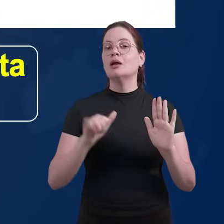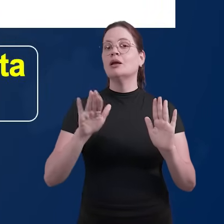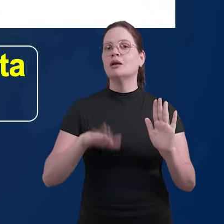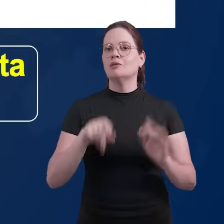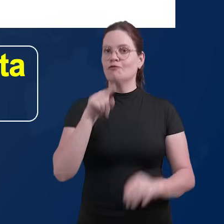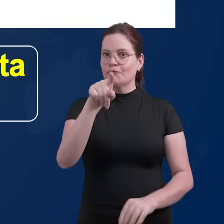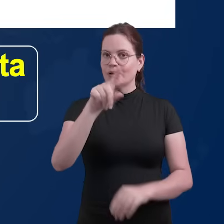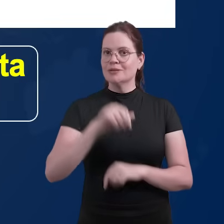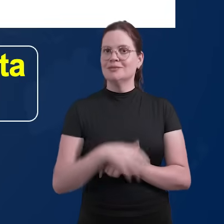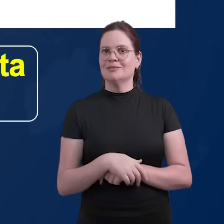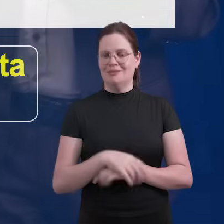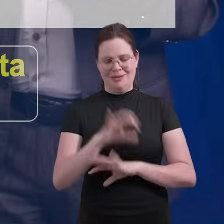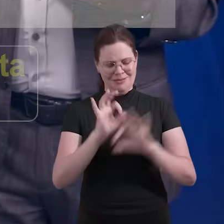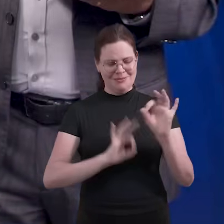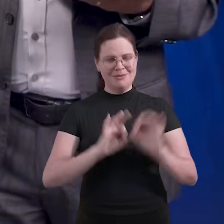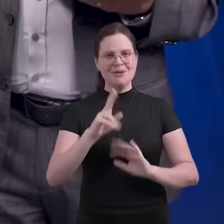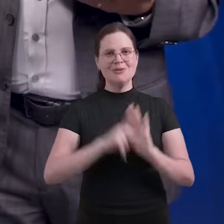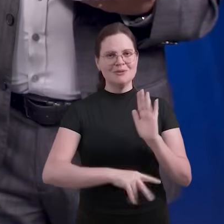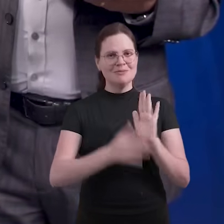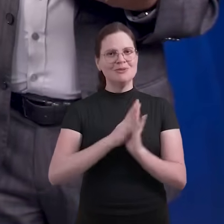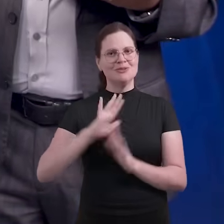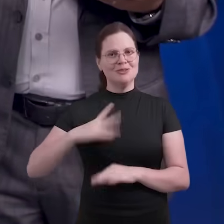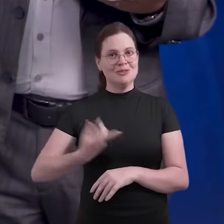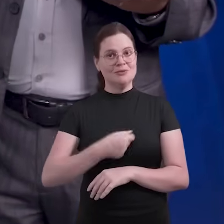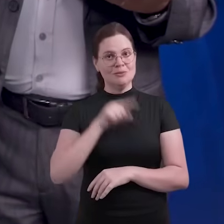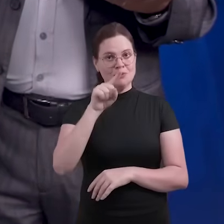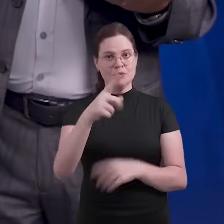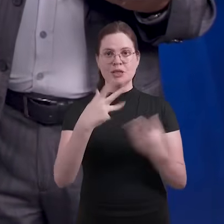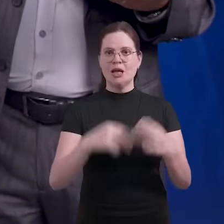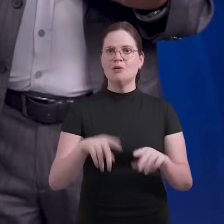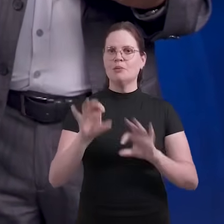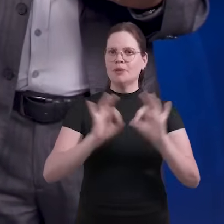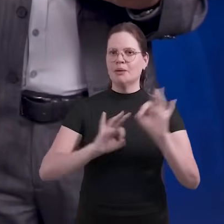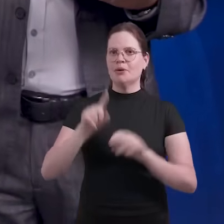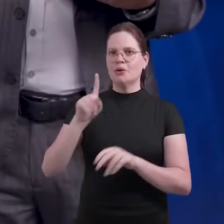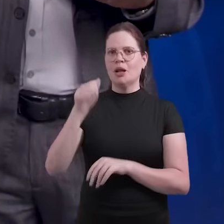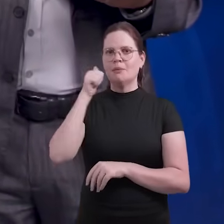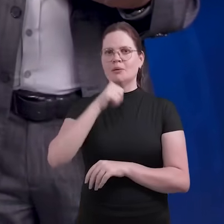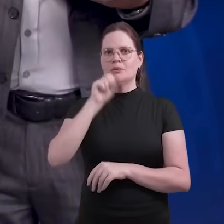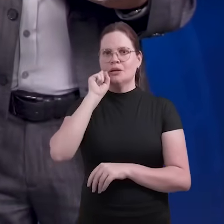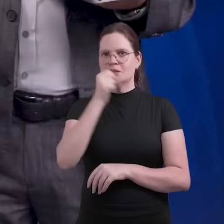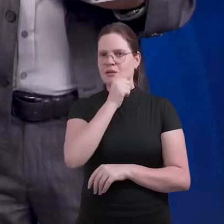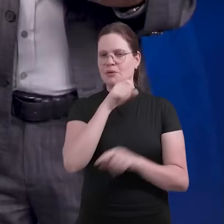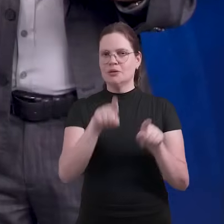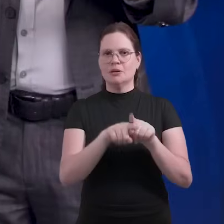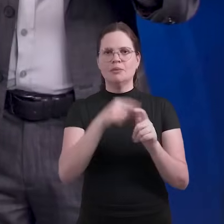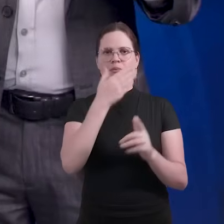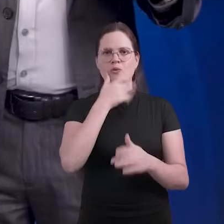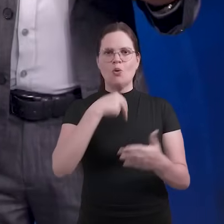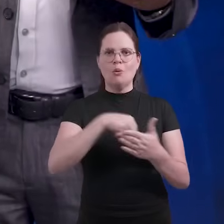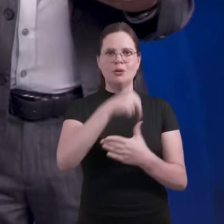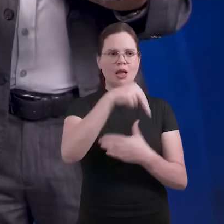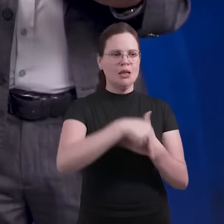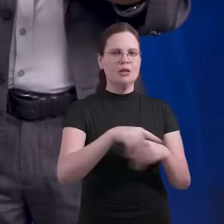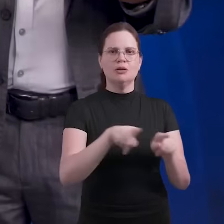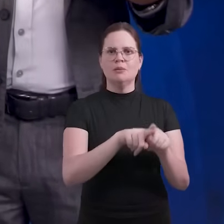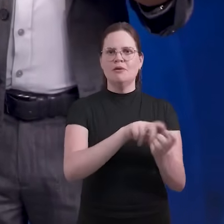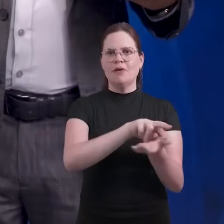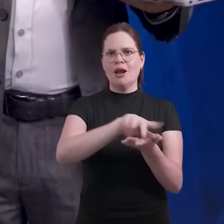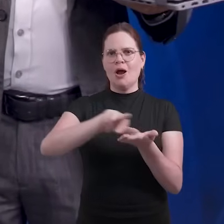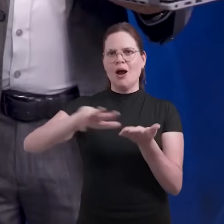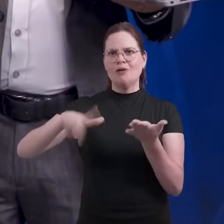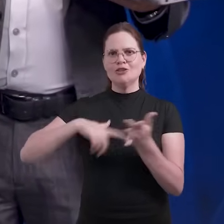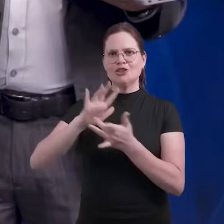aqui. Ele tinha programado essa salvação. Como ele programou para a mulher samaritana, para Natanael, para tantos outros que Jesus encontrou